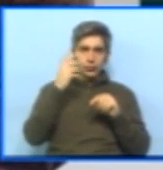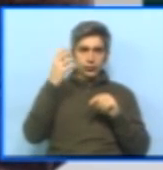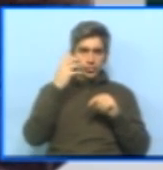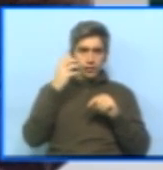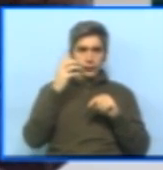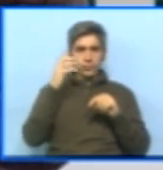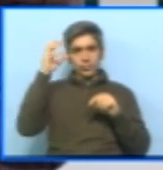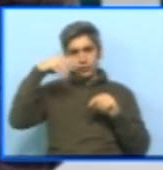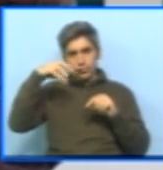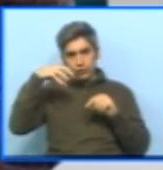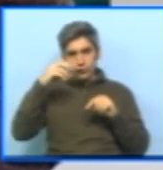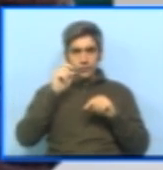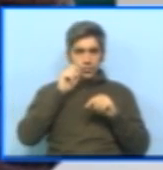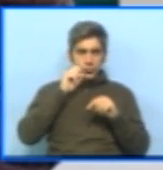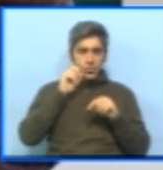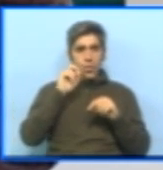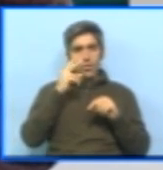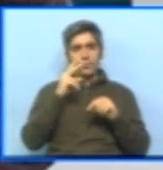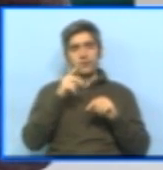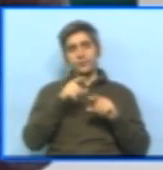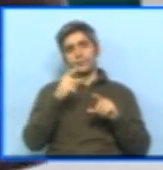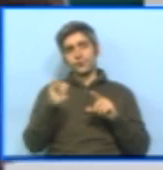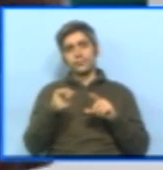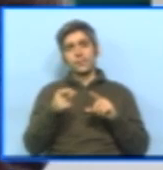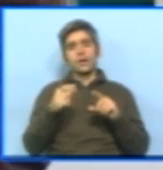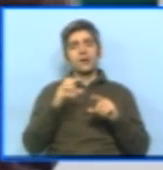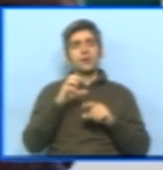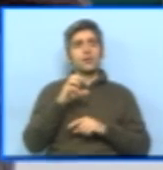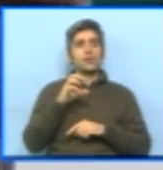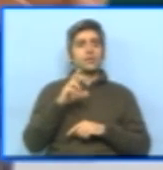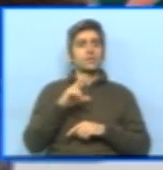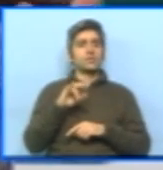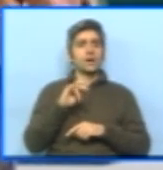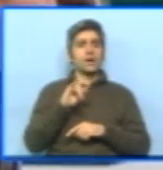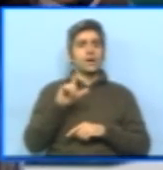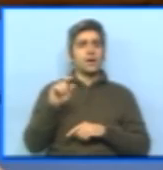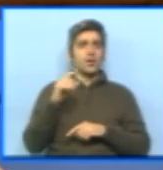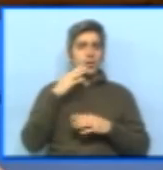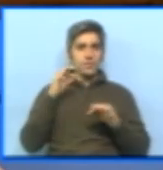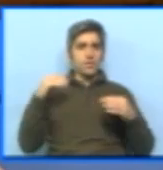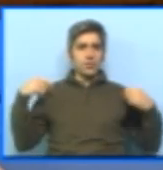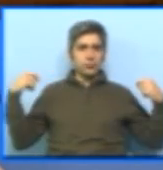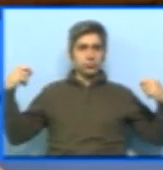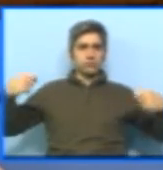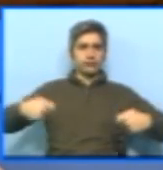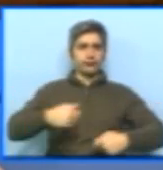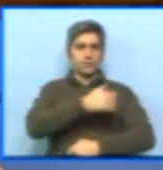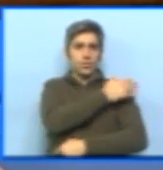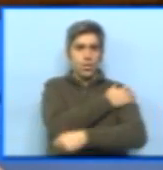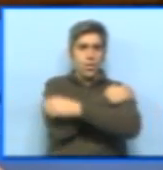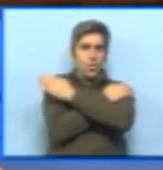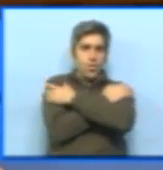chuva. Depois temos o shail. O shail é um shail normal que se põe aos